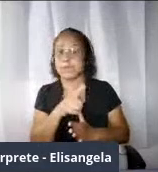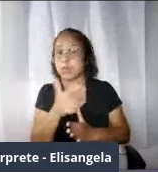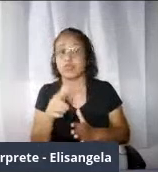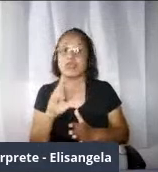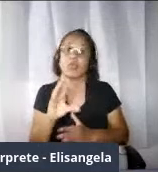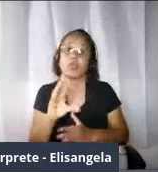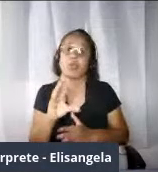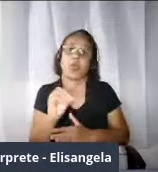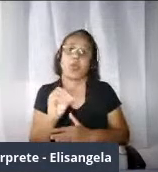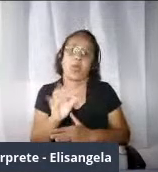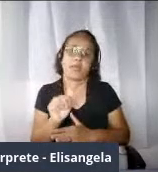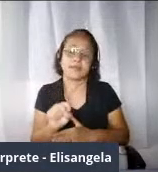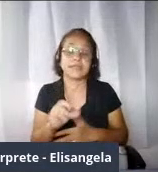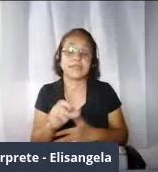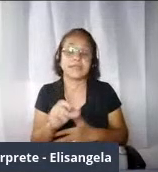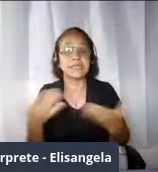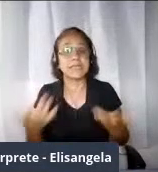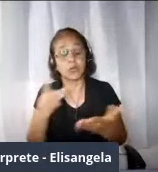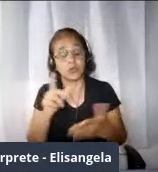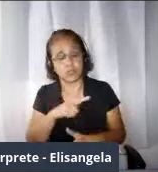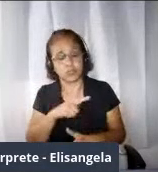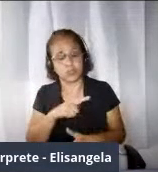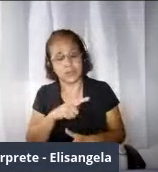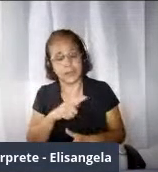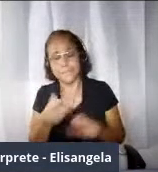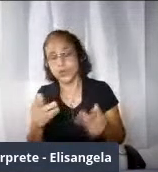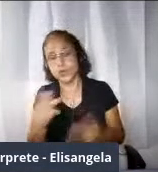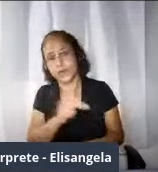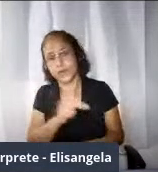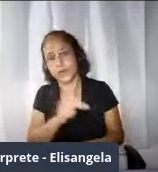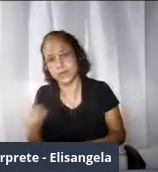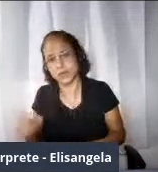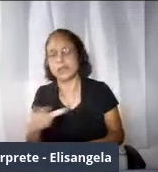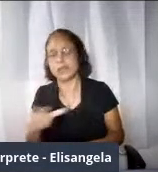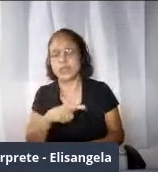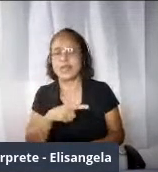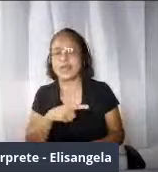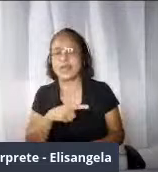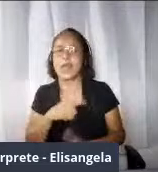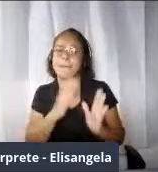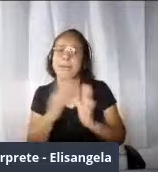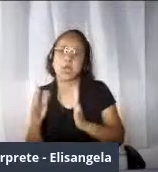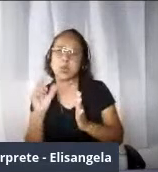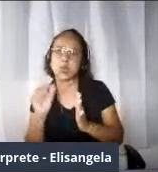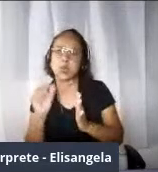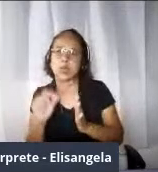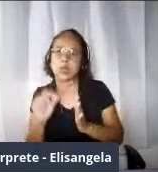muitos professores e professoras novos, era o período de expansão universitária, né, de reúne,